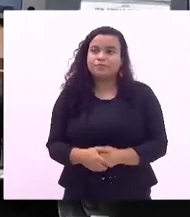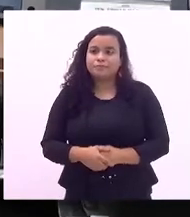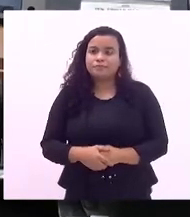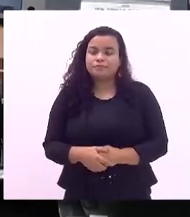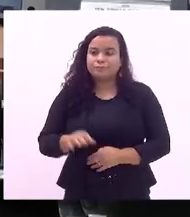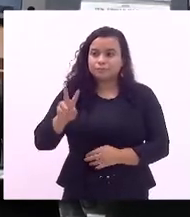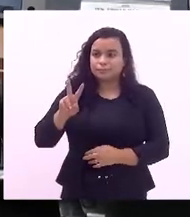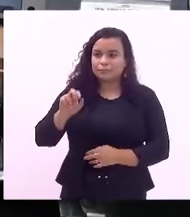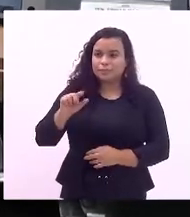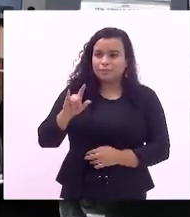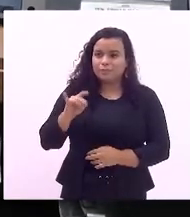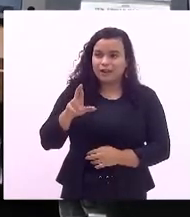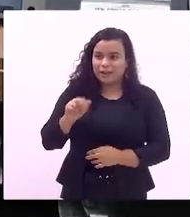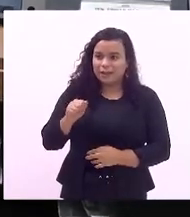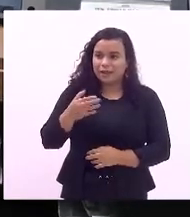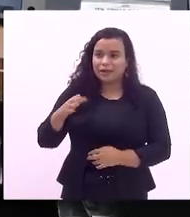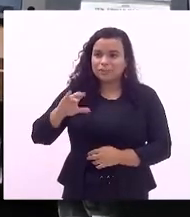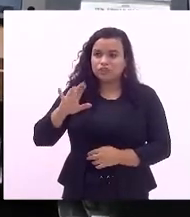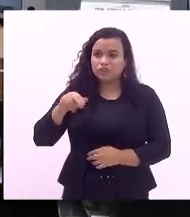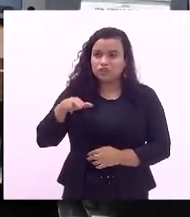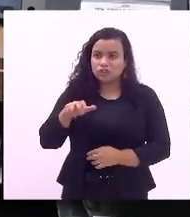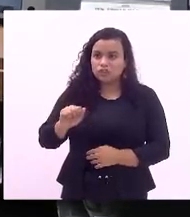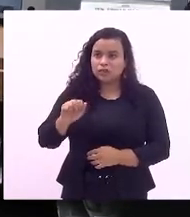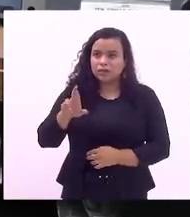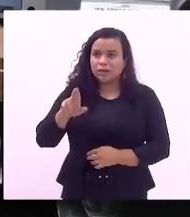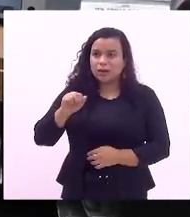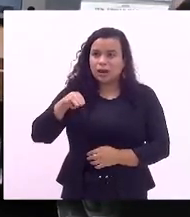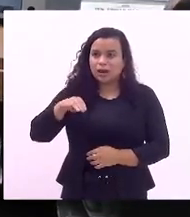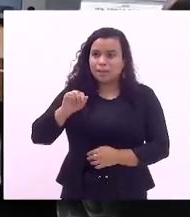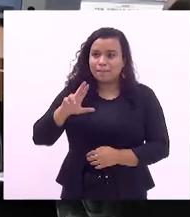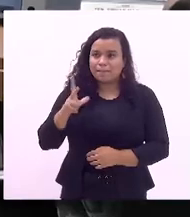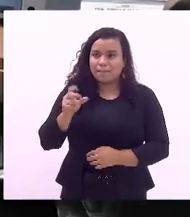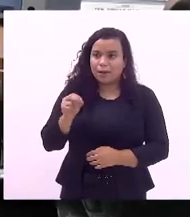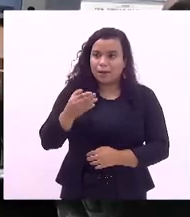Oi Valéria Cristina Ramalho da Silva